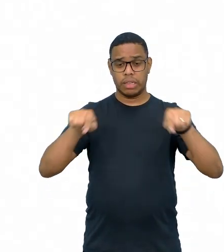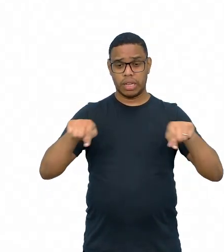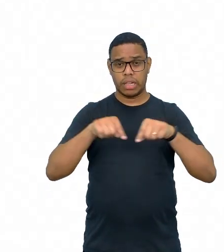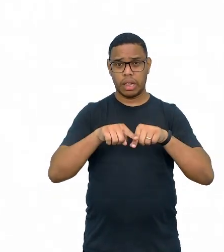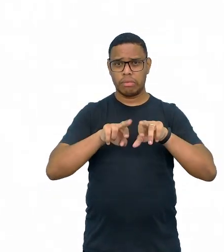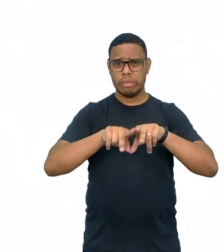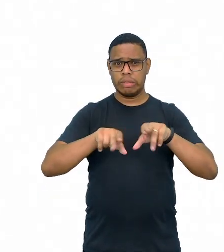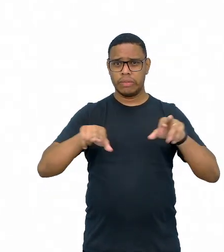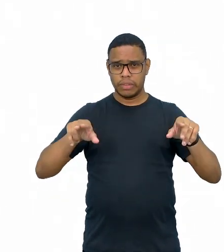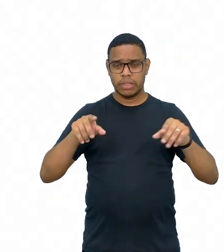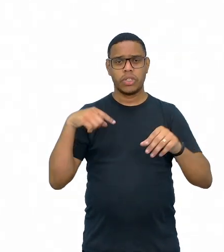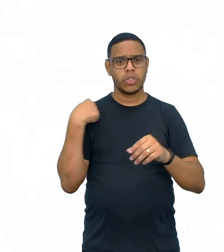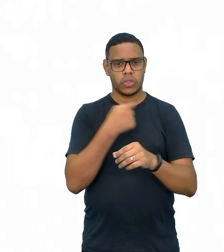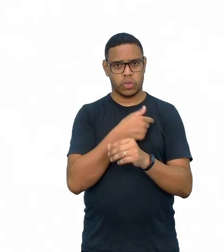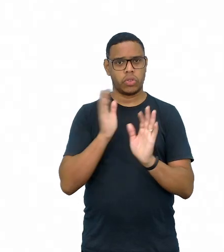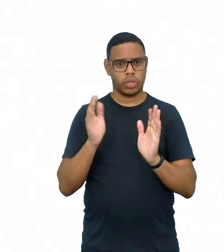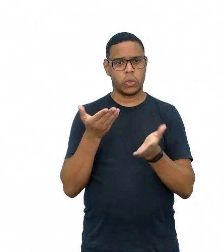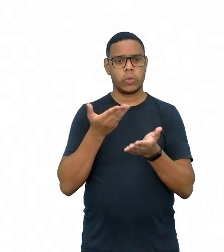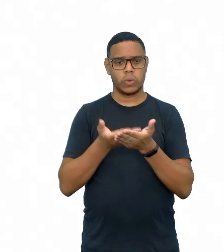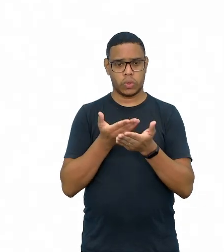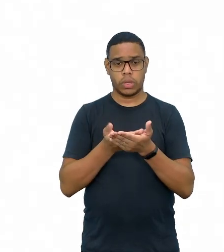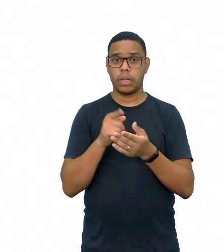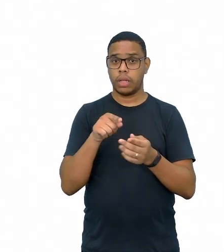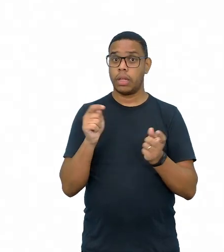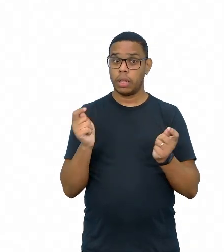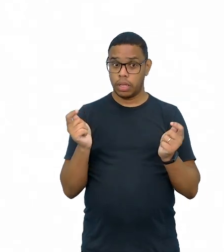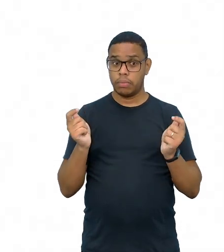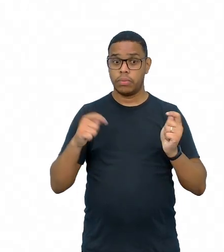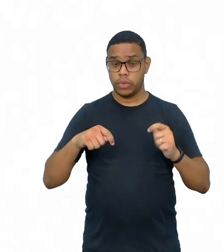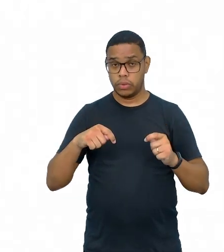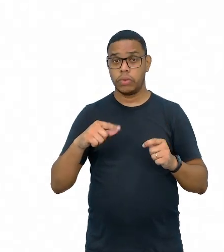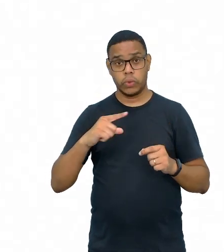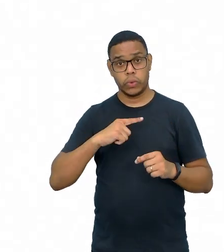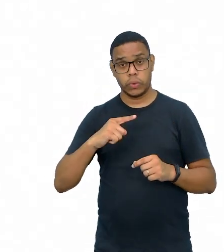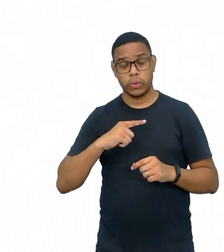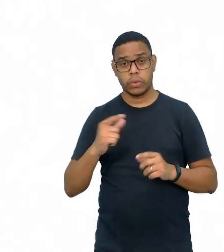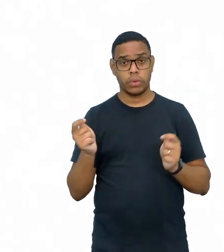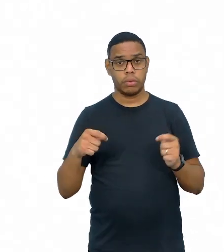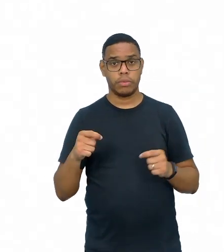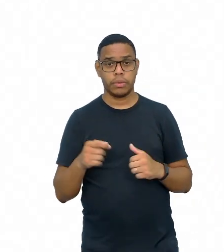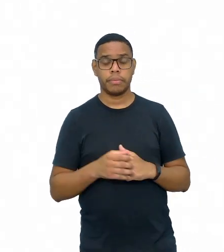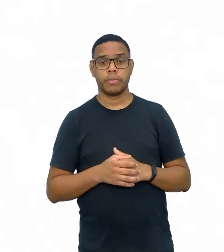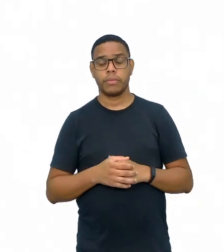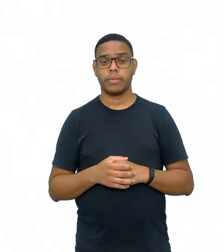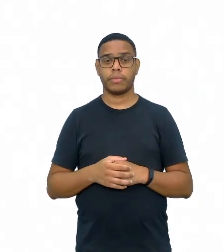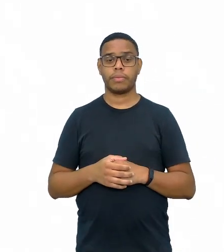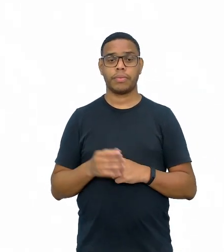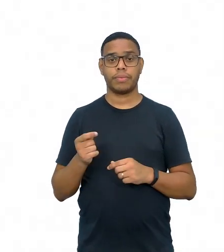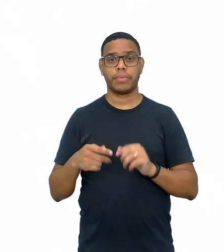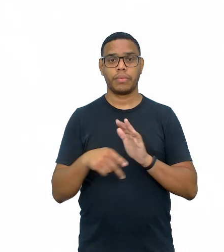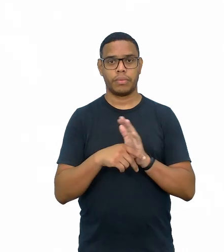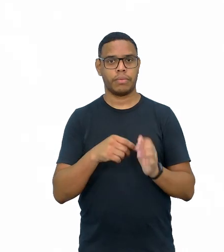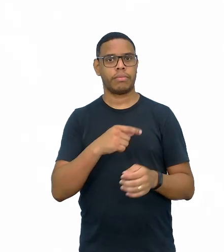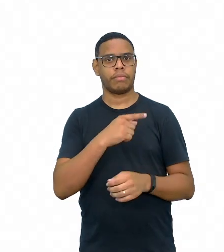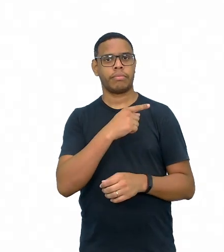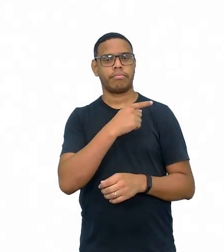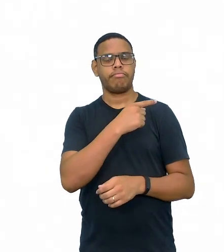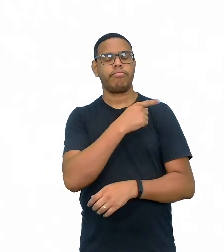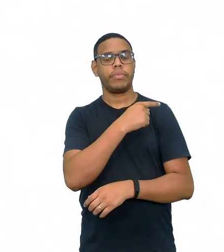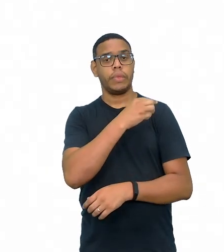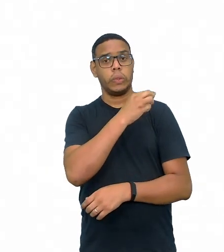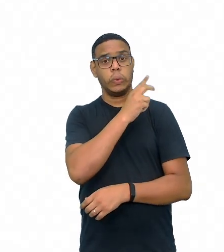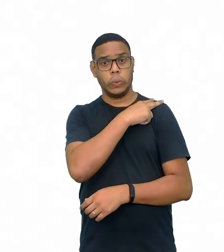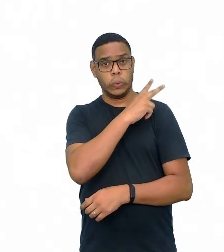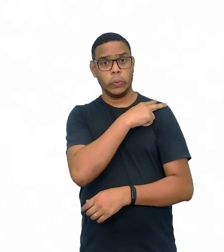contextos. A gente já vê que já é uma habilidade já presente, né, do ensino médio, tá, que já